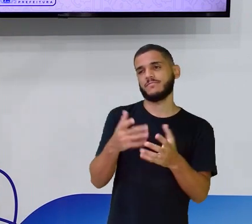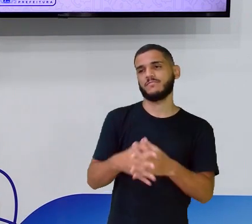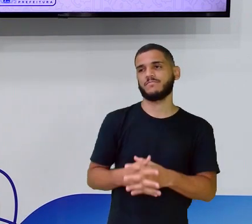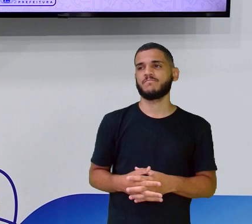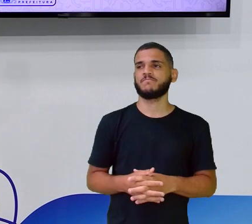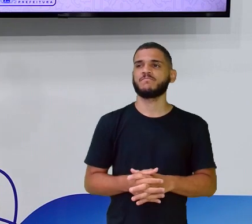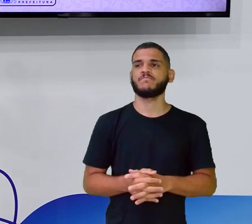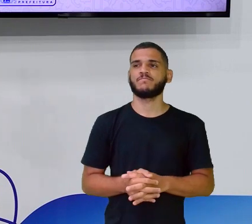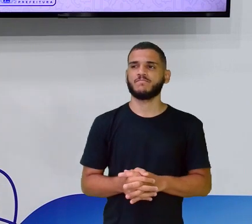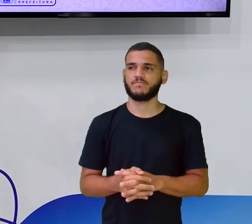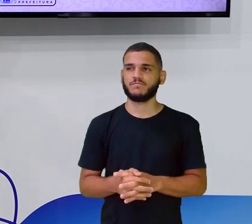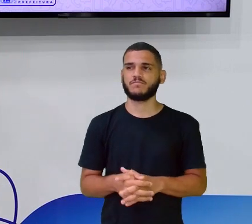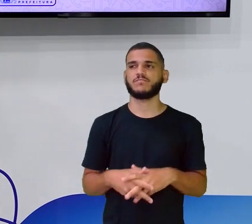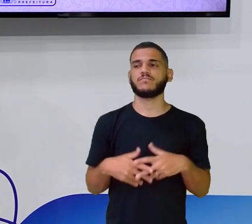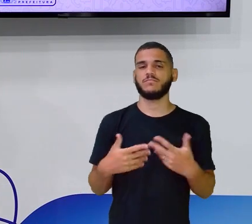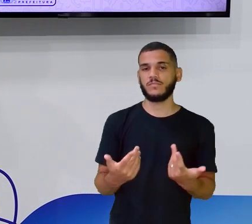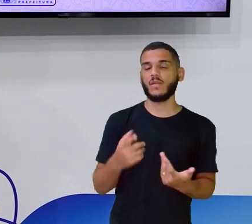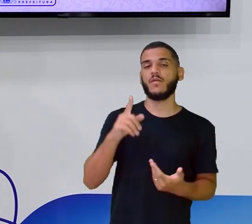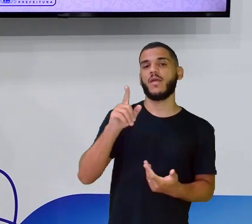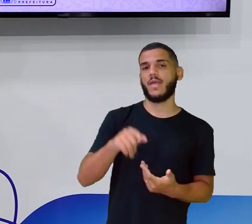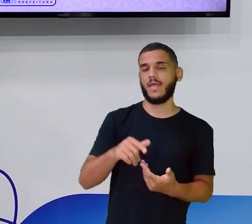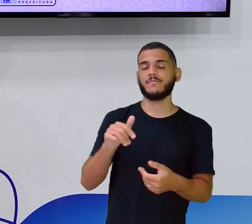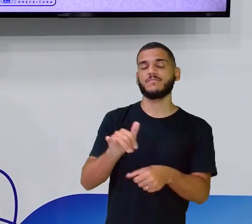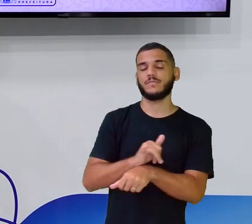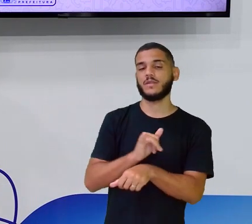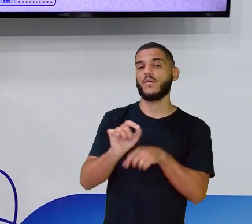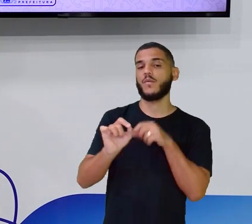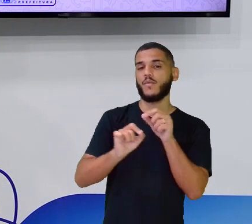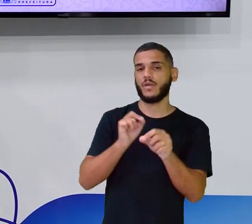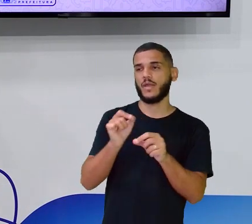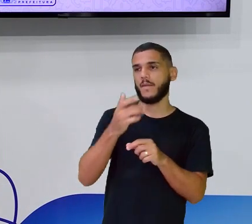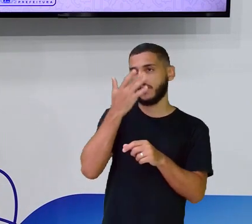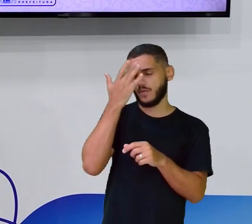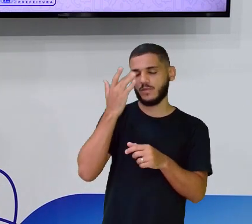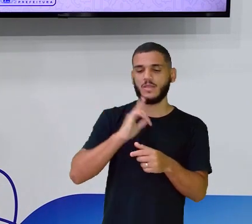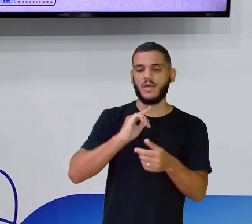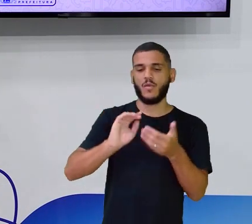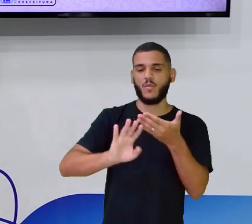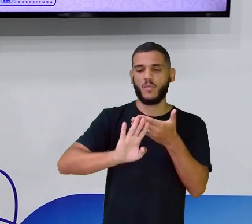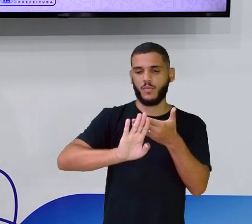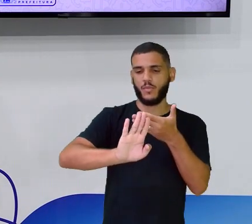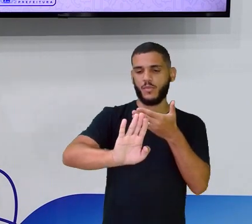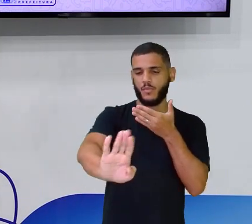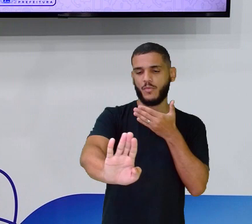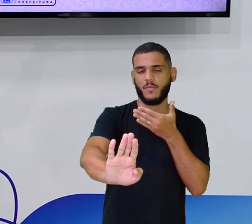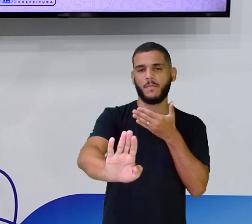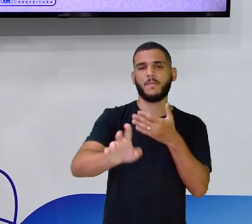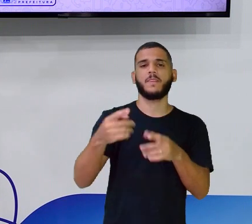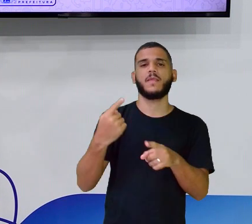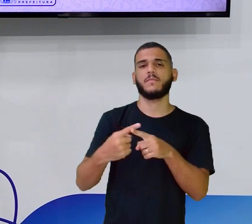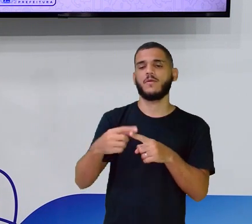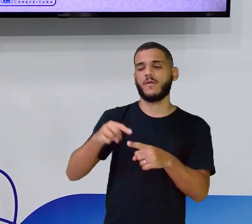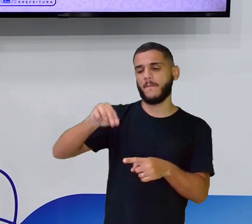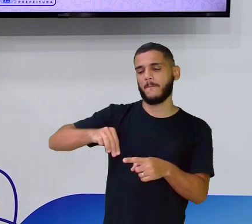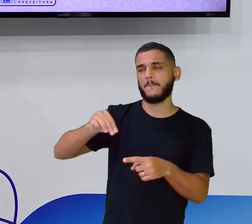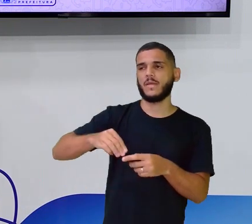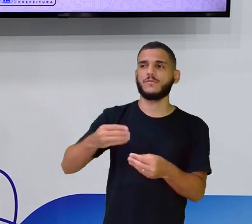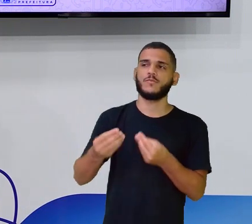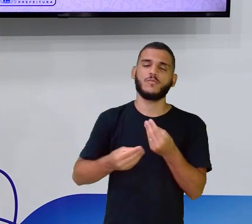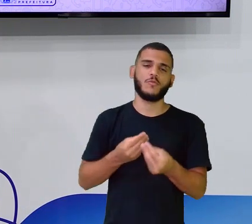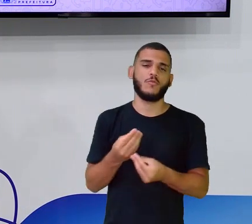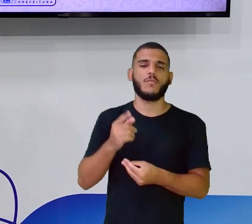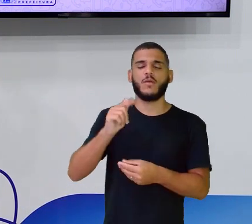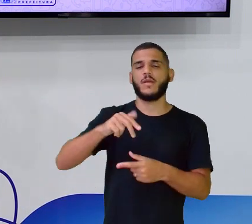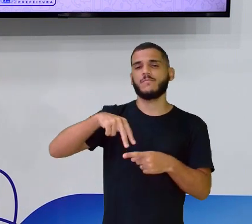é recomendado que você deixe bem afastado, tá? Tem, inclusive, a quantidade de metros que se deixa. Esse daí é o